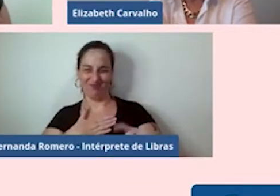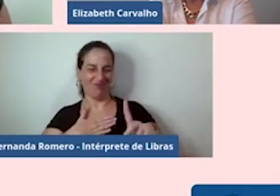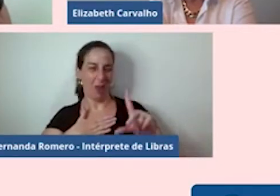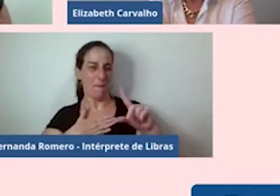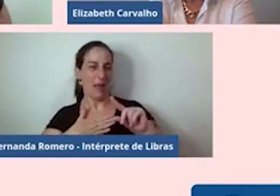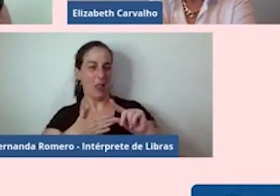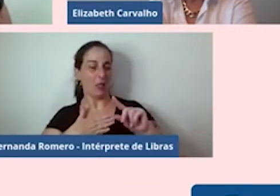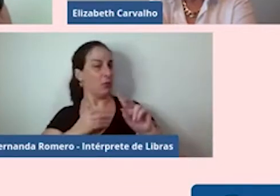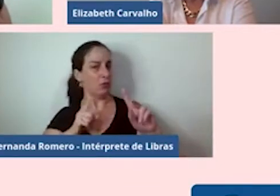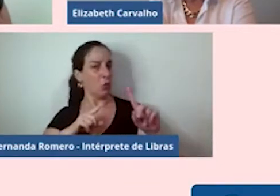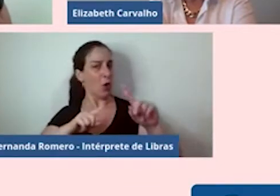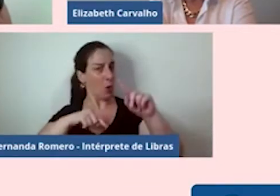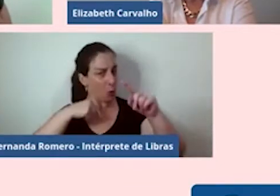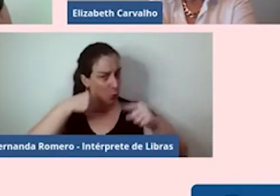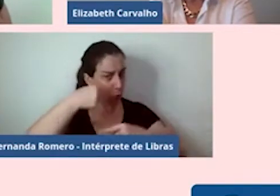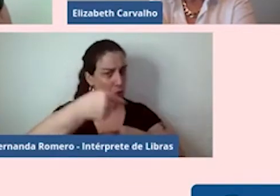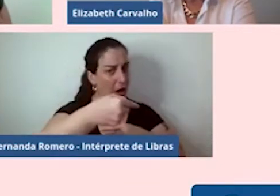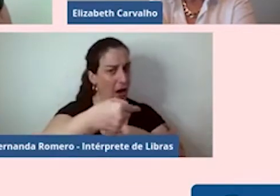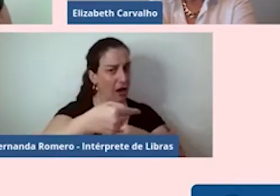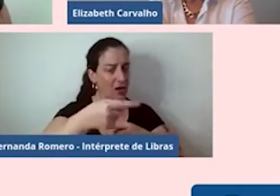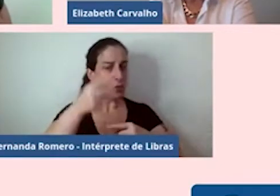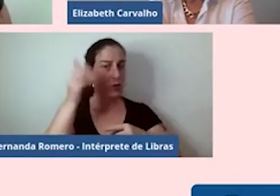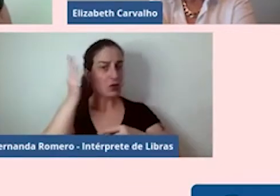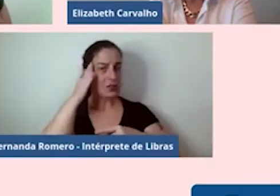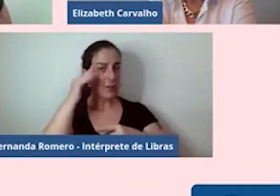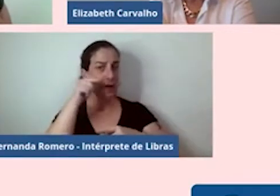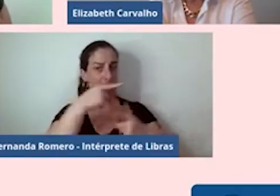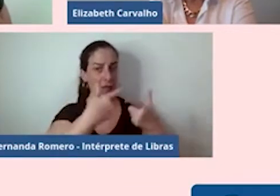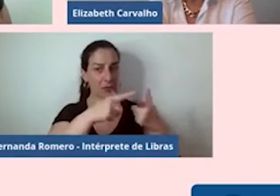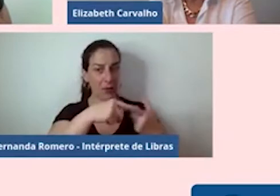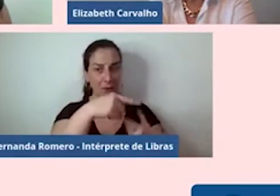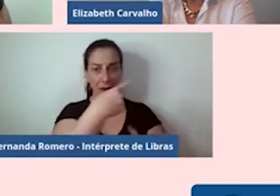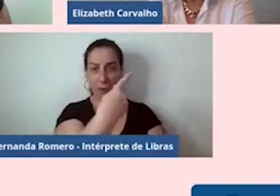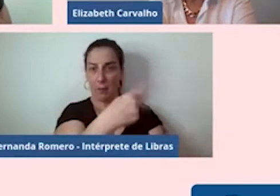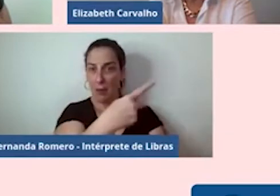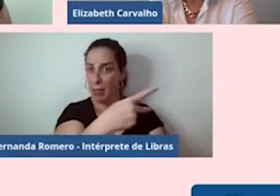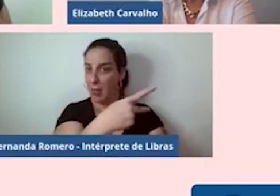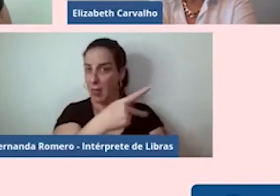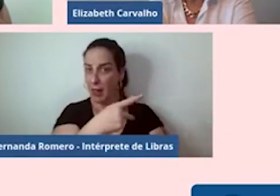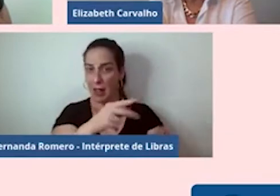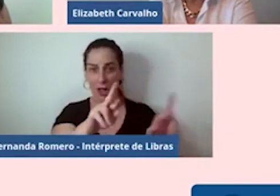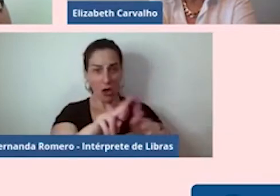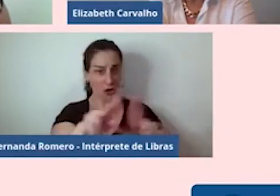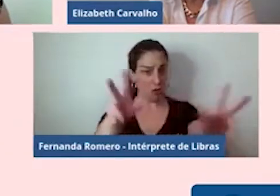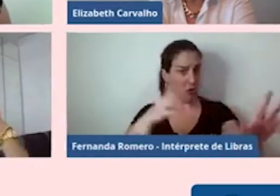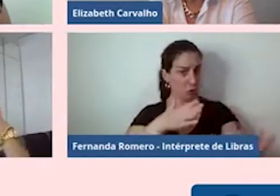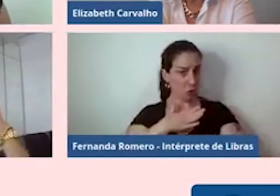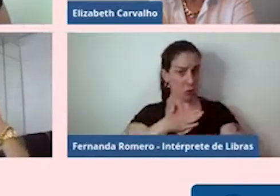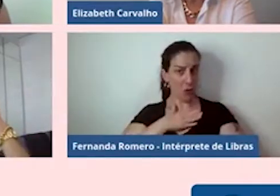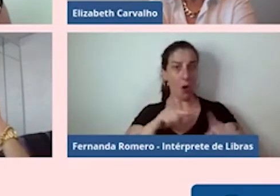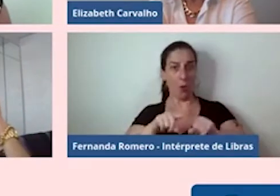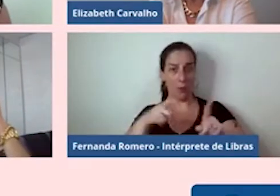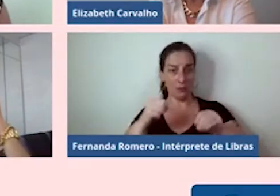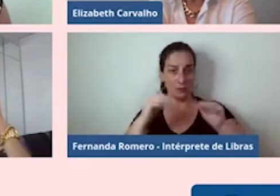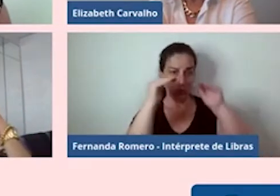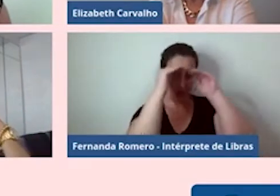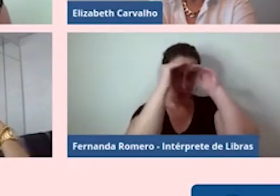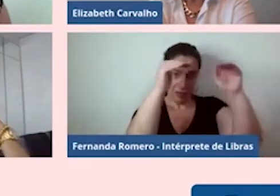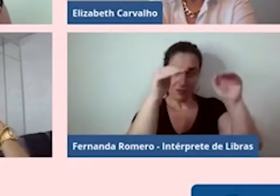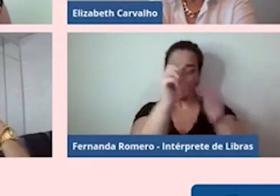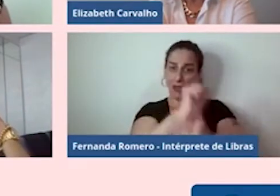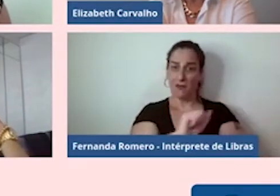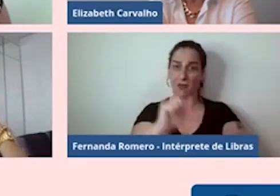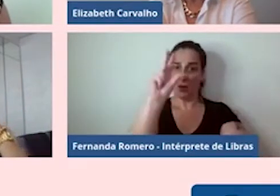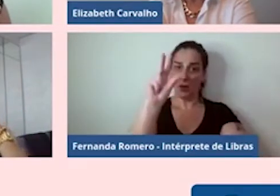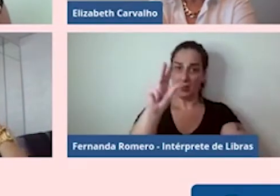é a gente também saber que a dor do outro não é igual à minha, mas eu também tenho que respeitar e valorizar. E a